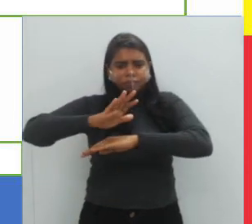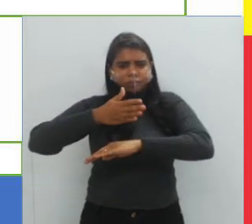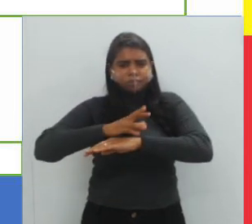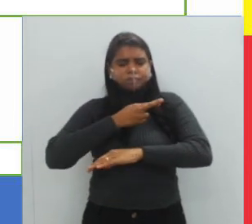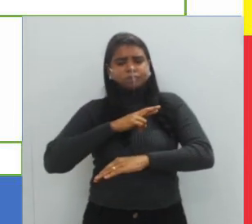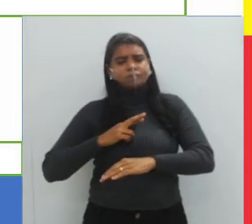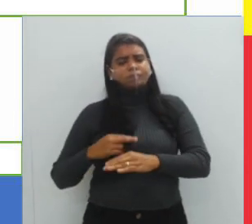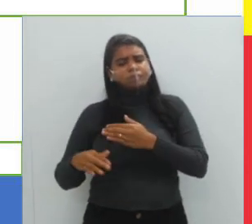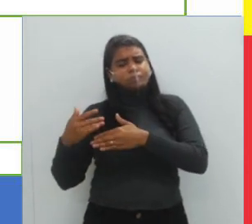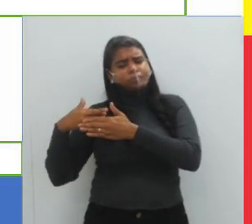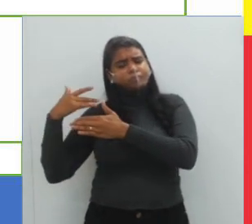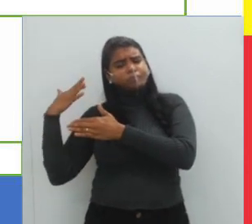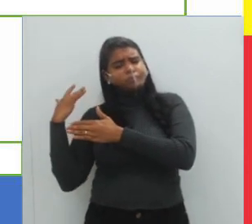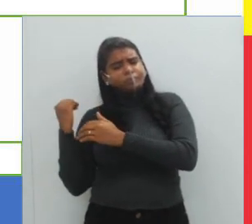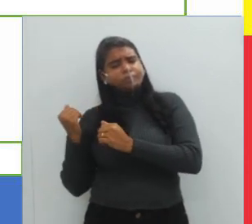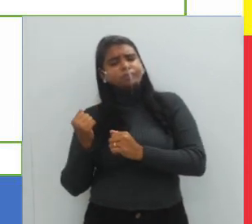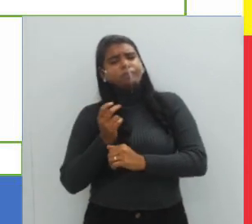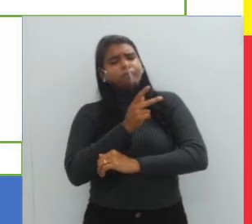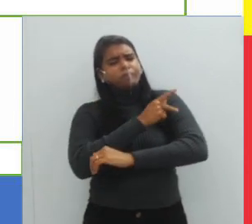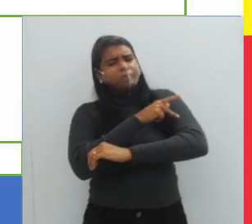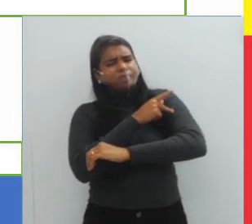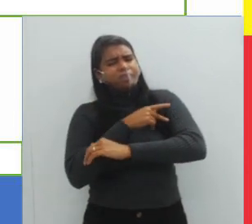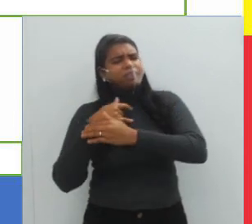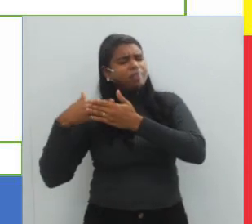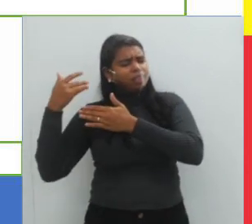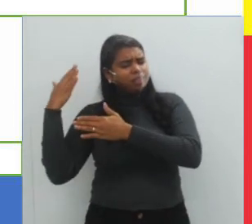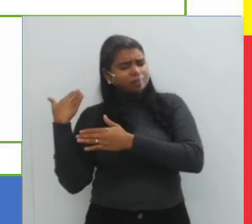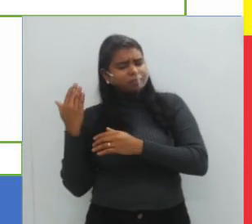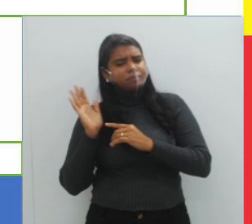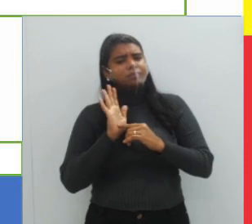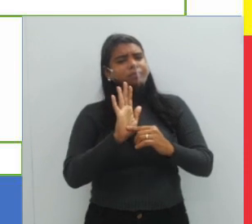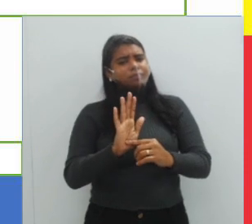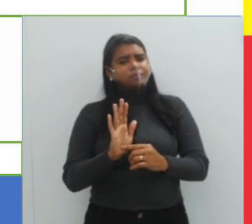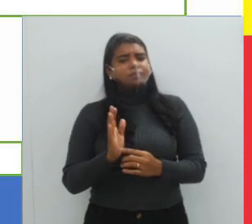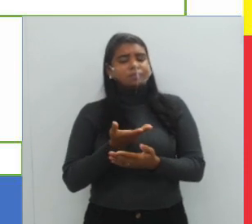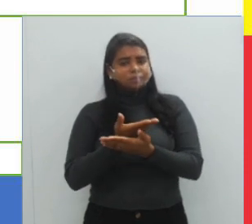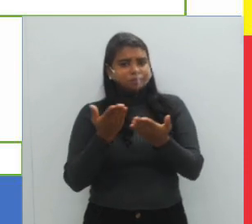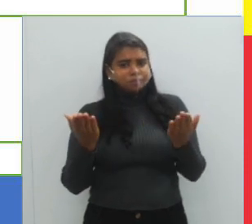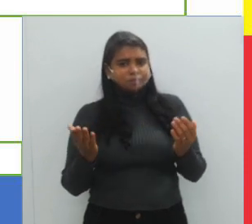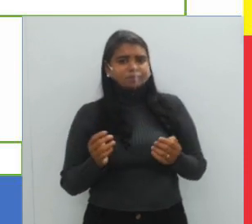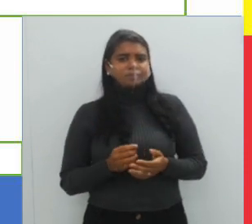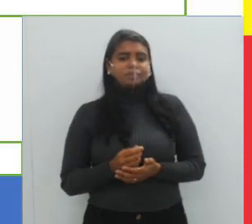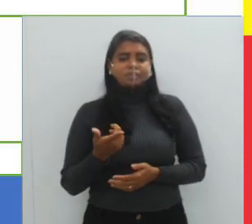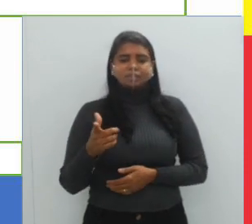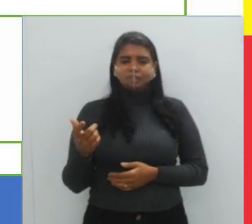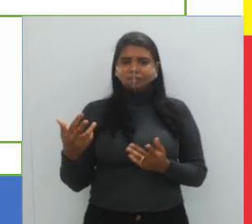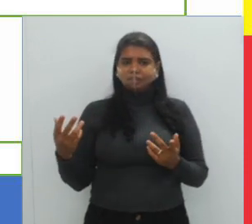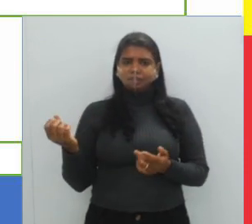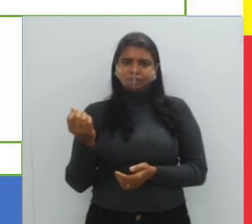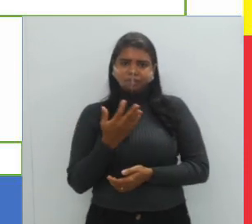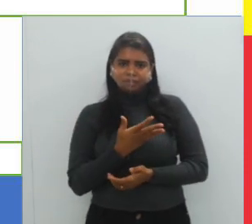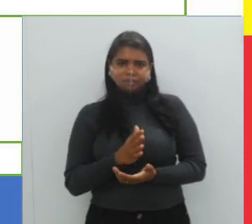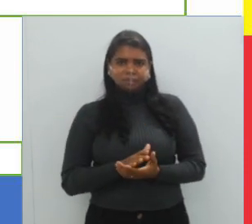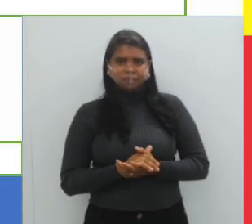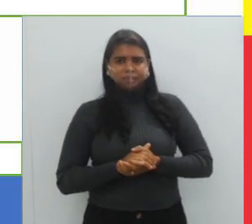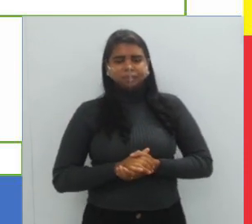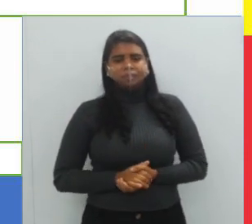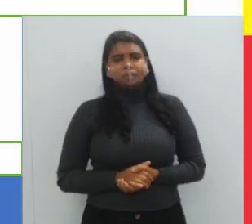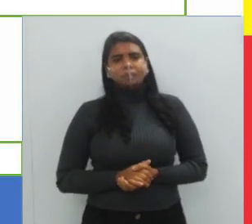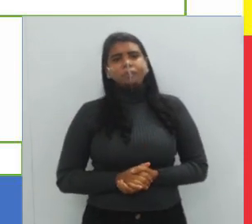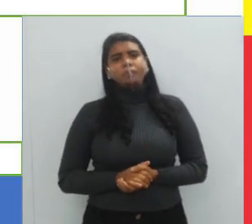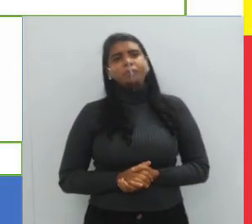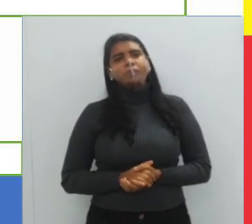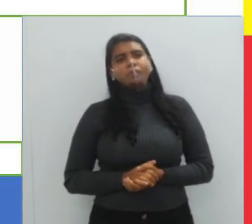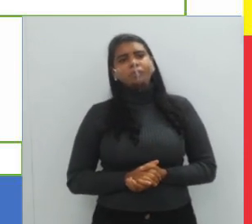homem desde épocas remotas. Gostaria de frisar bem isso aí, para ninguém achar que isso é algo novo. Então veja